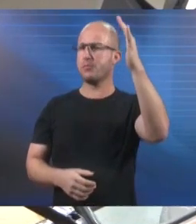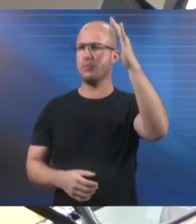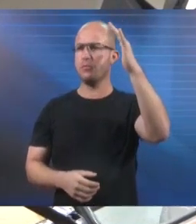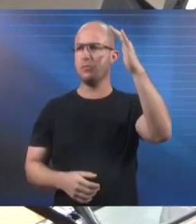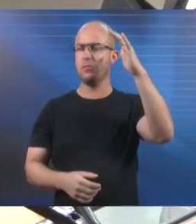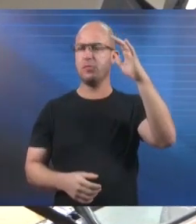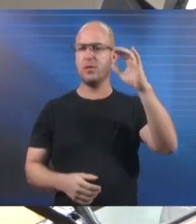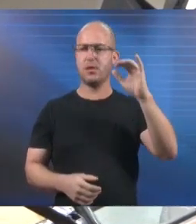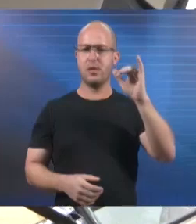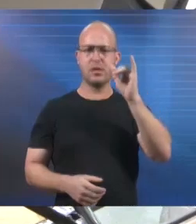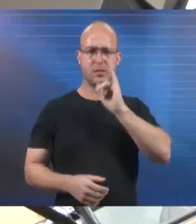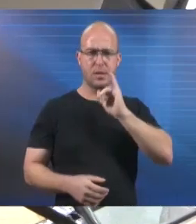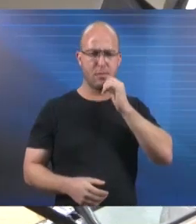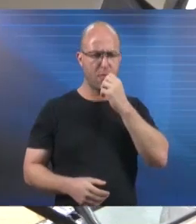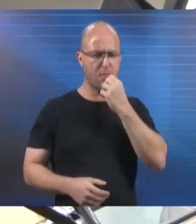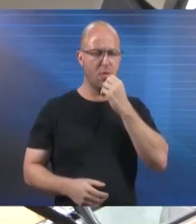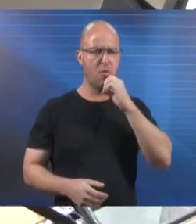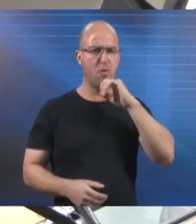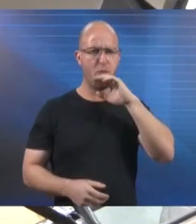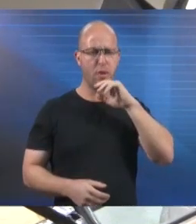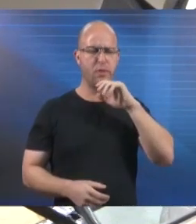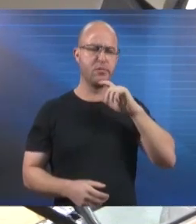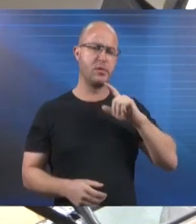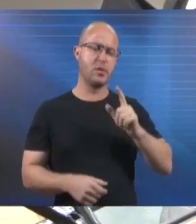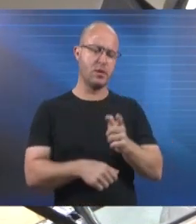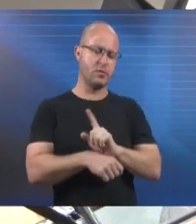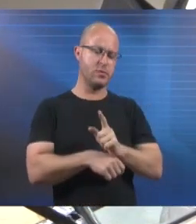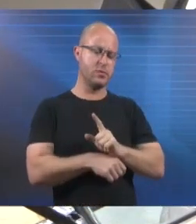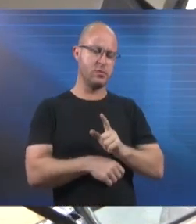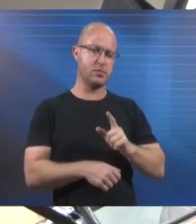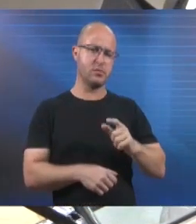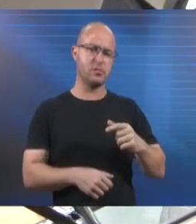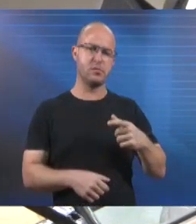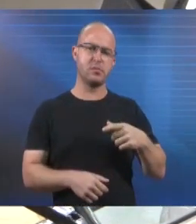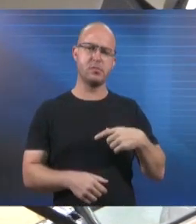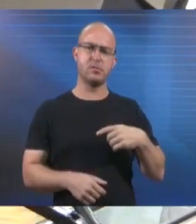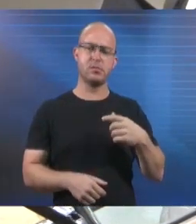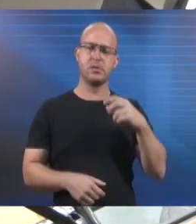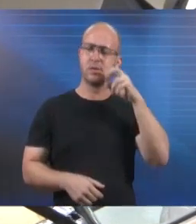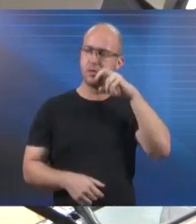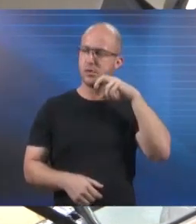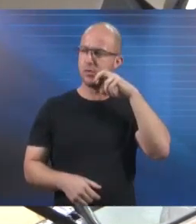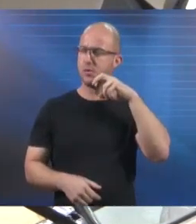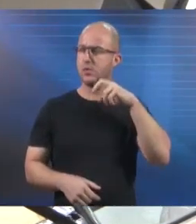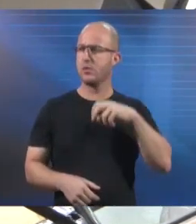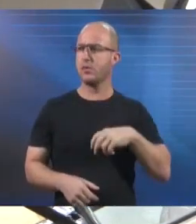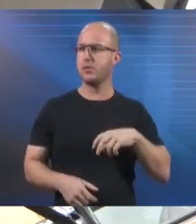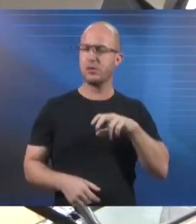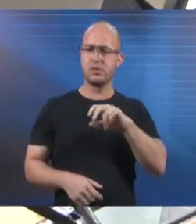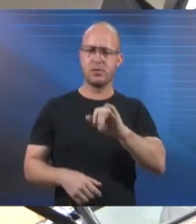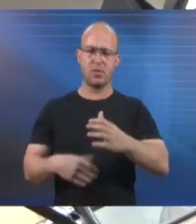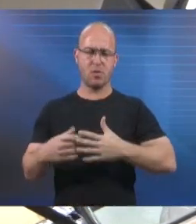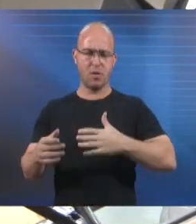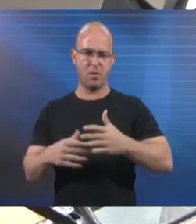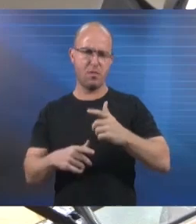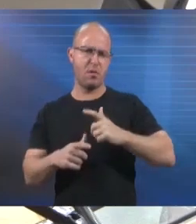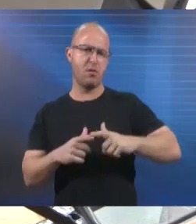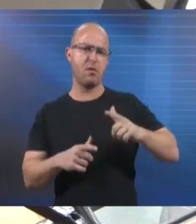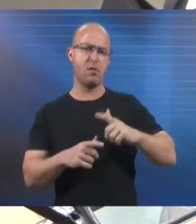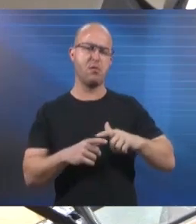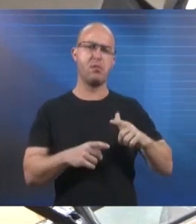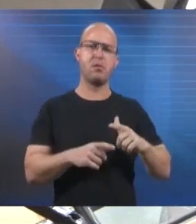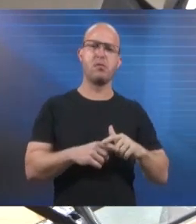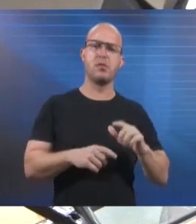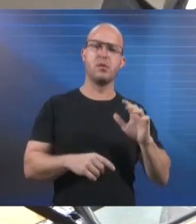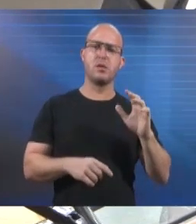péssimo exemplo que a gestão Municipal de Natal deu ontem quer dizer agora que se tiver qualquer problema para para